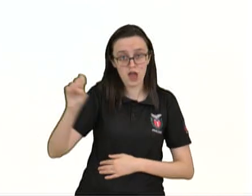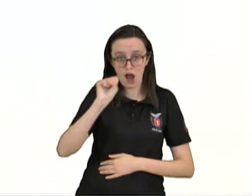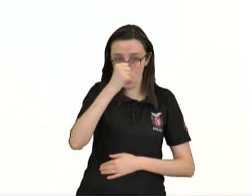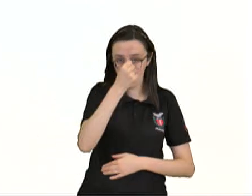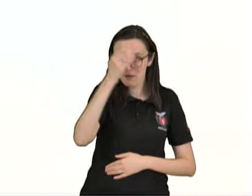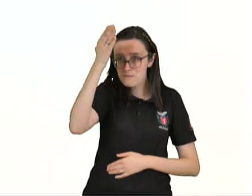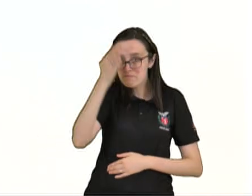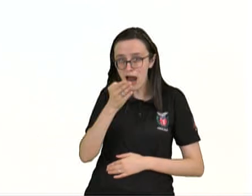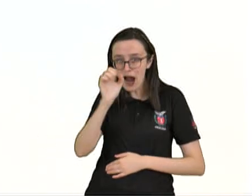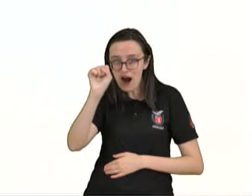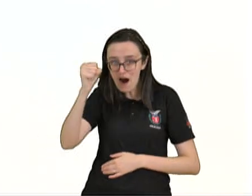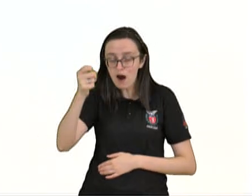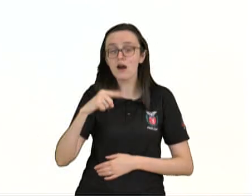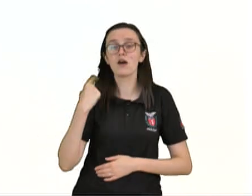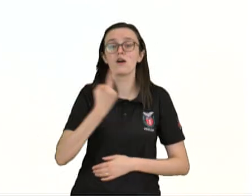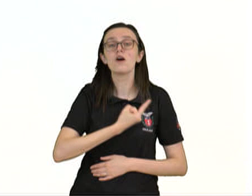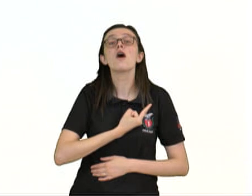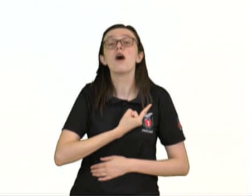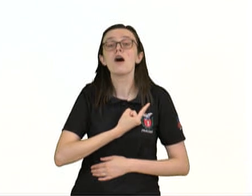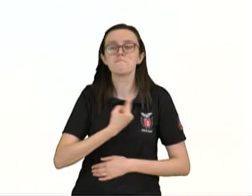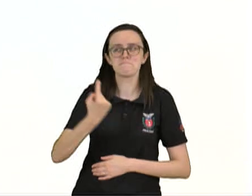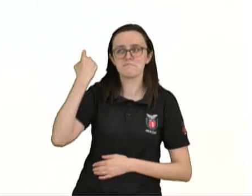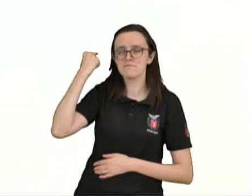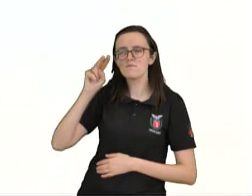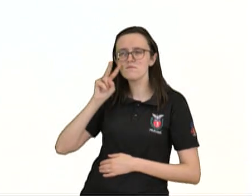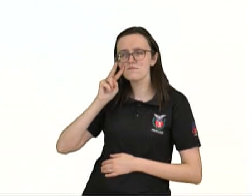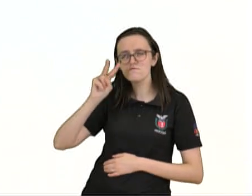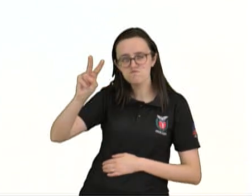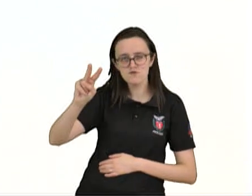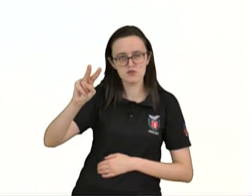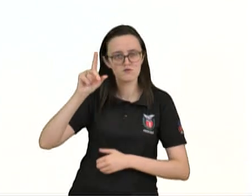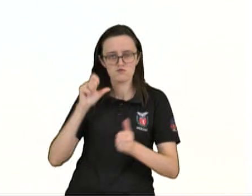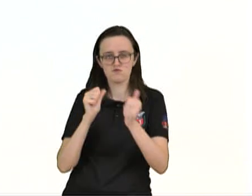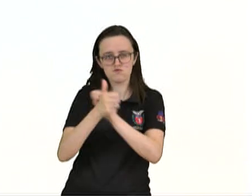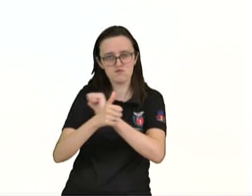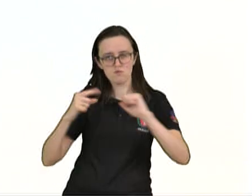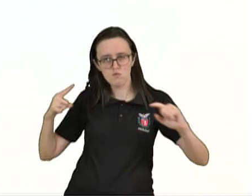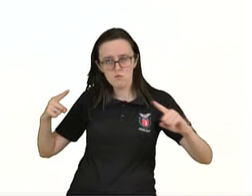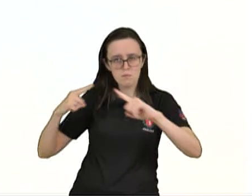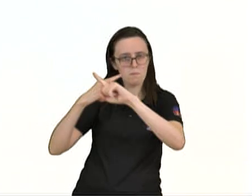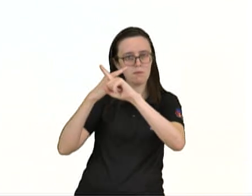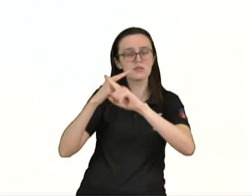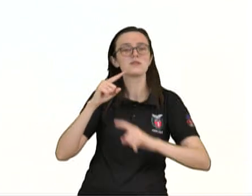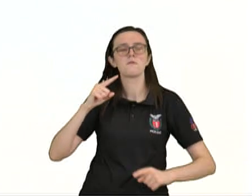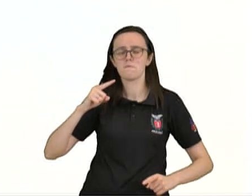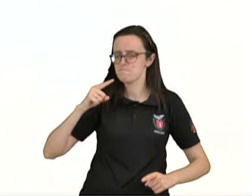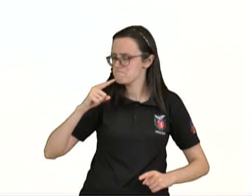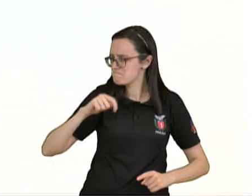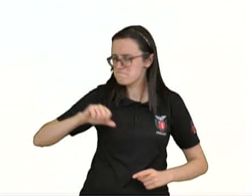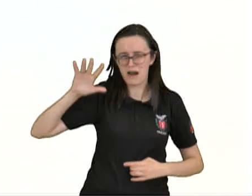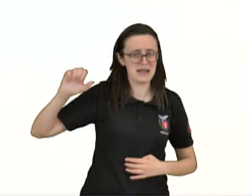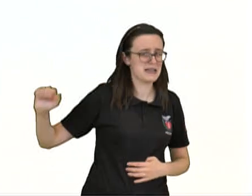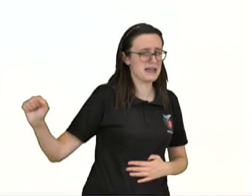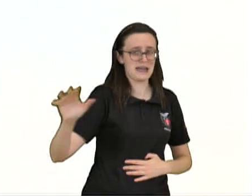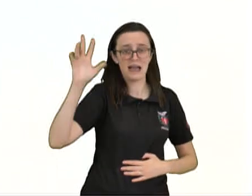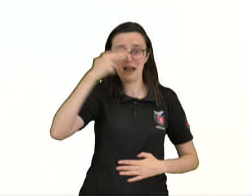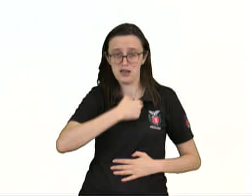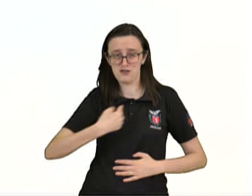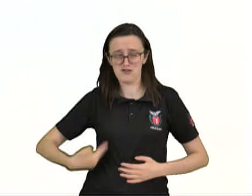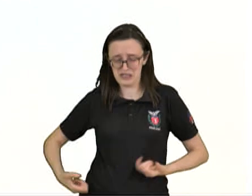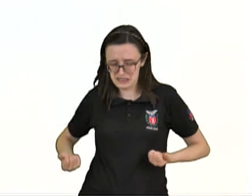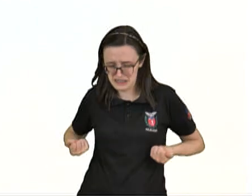8/8, começam os jogos mais caros da história. A China desembolsou uma